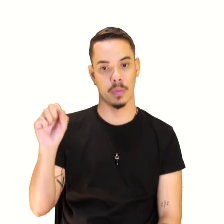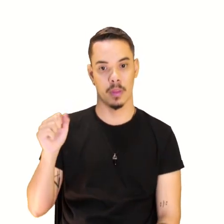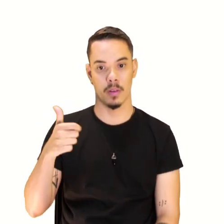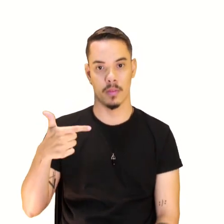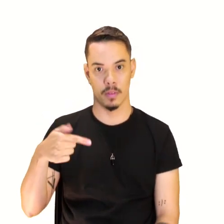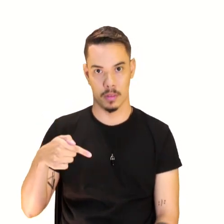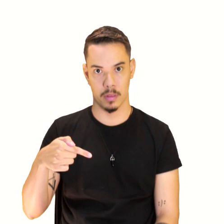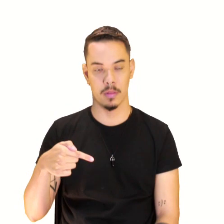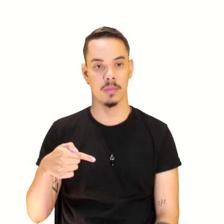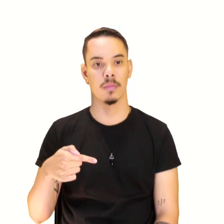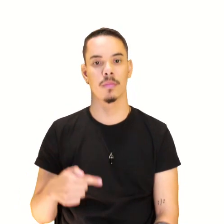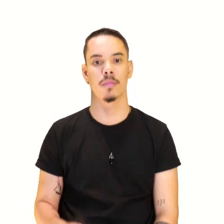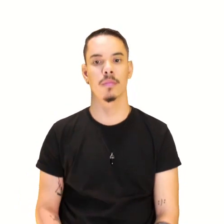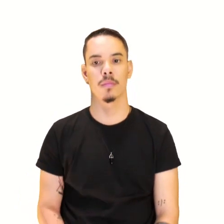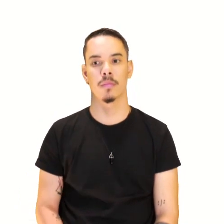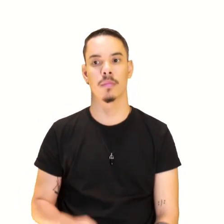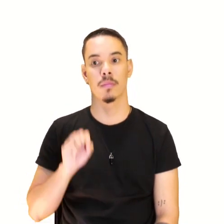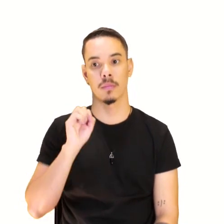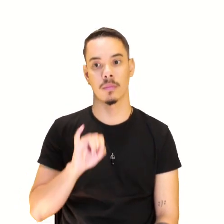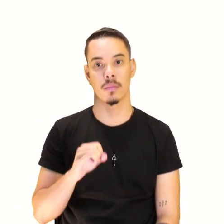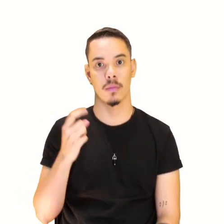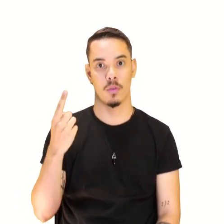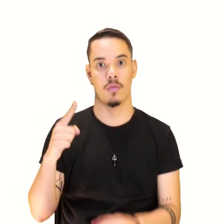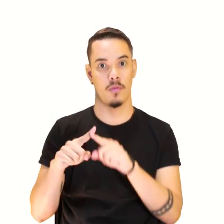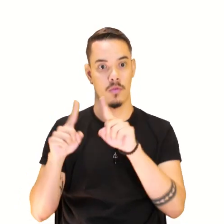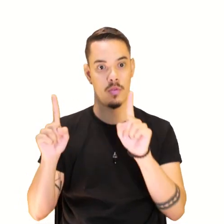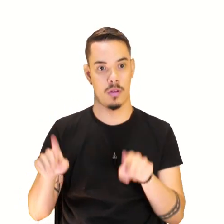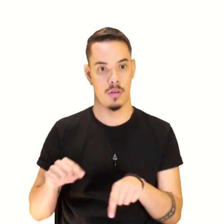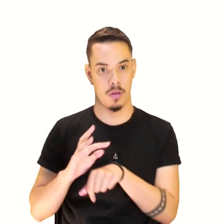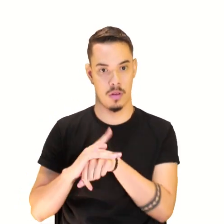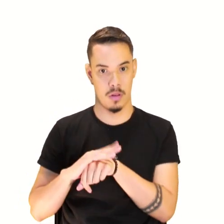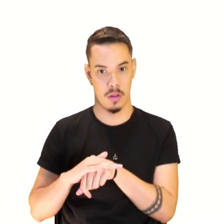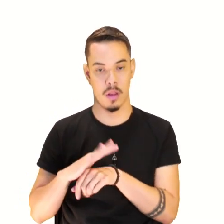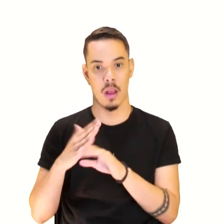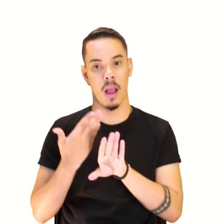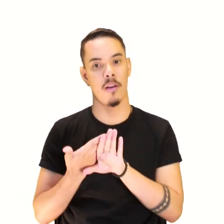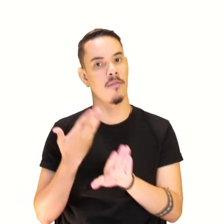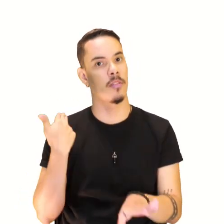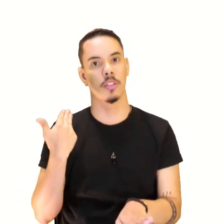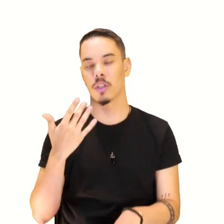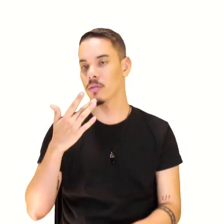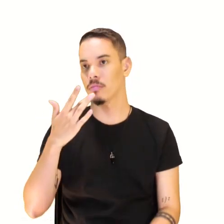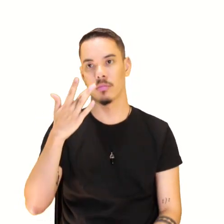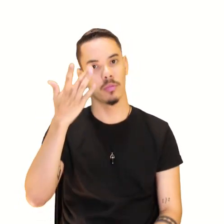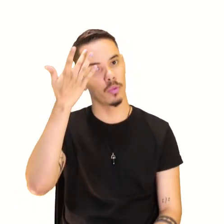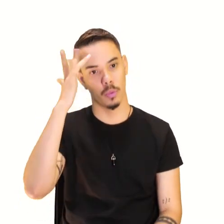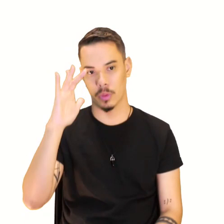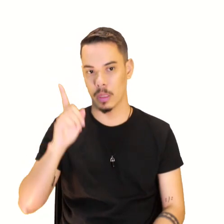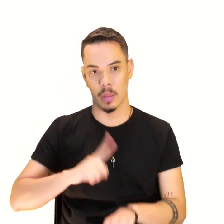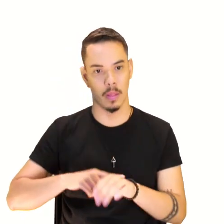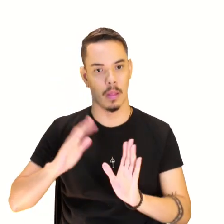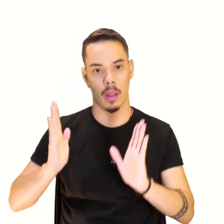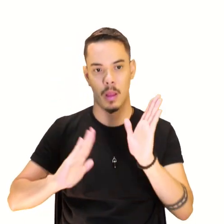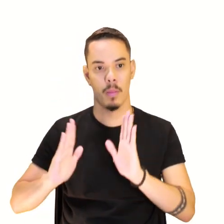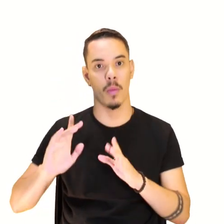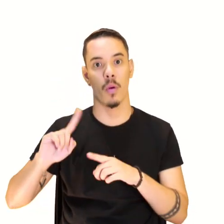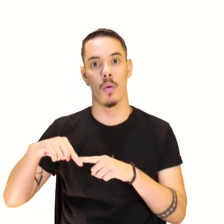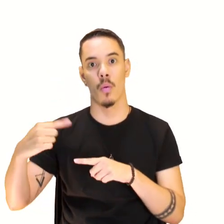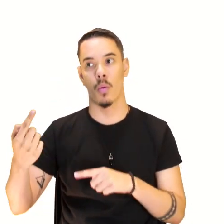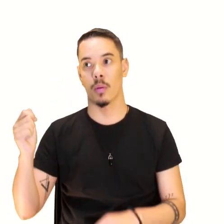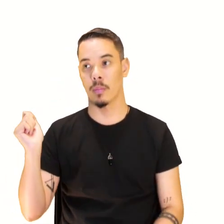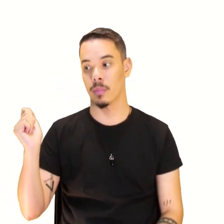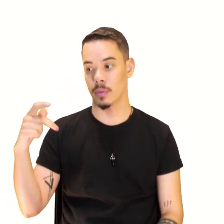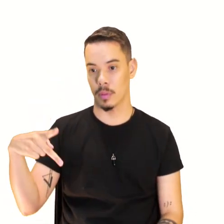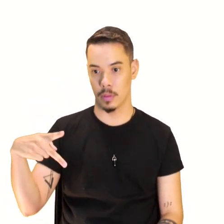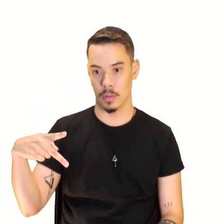demarcado tinta um funcionário doente foi afastado por tempo indeterminado e outros se aposentou